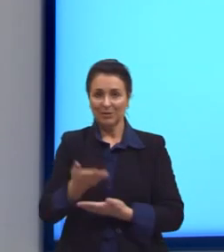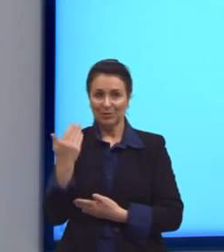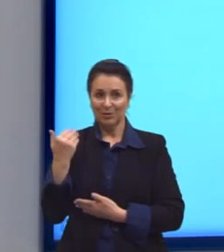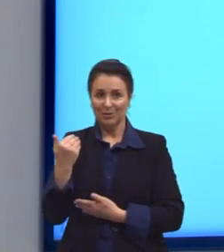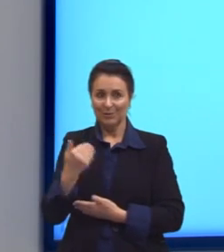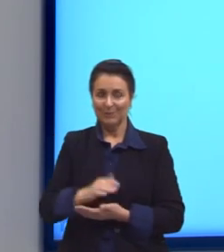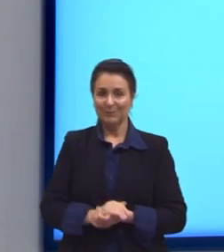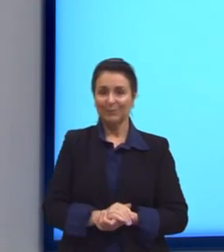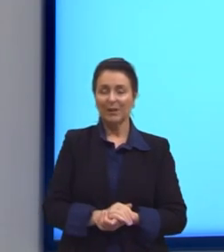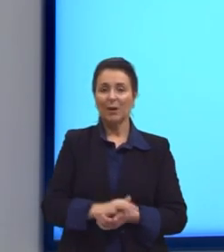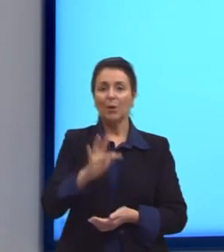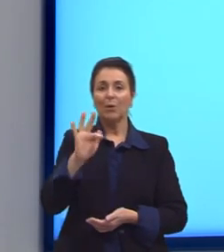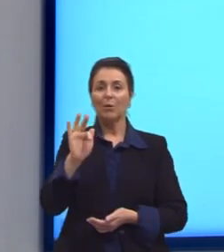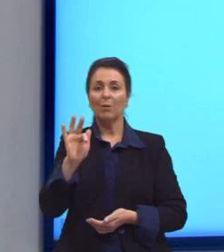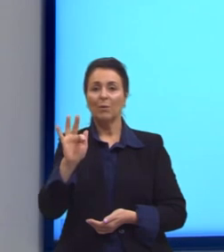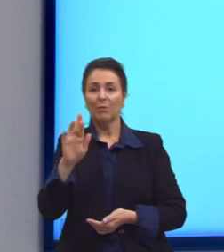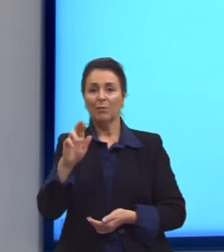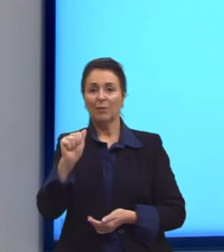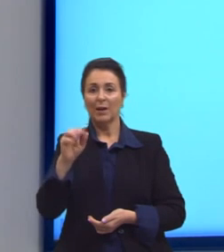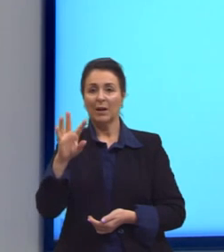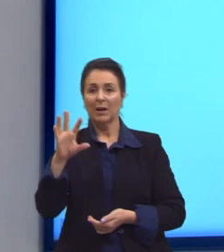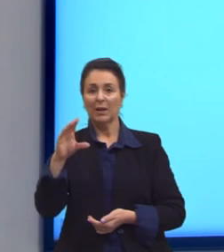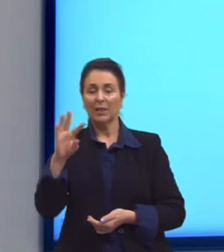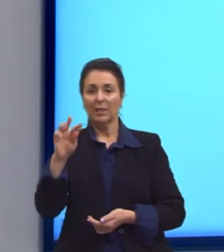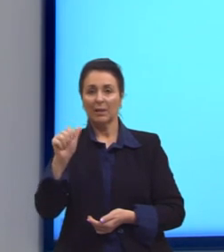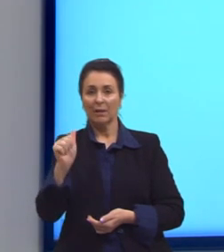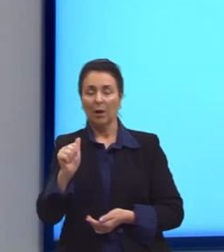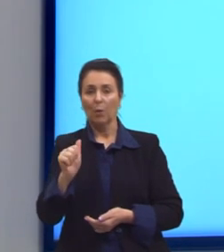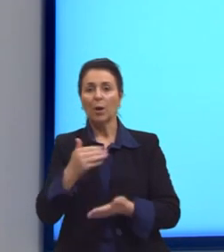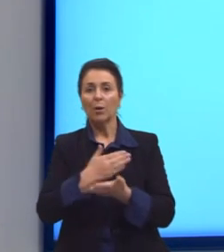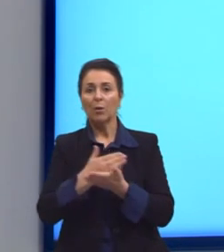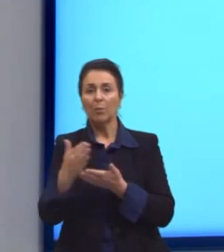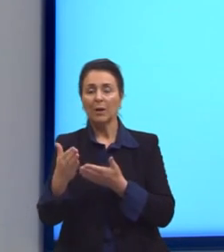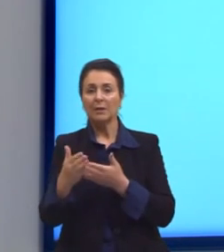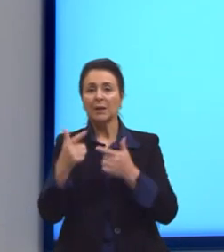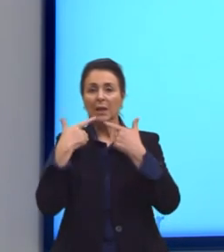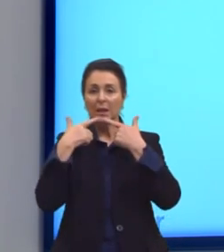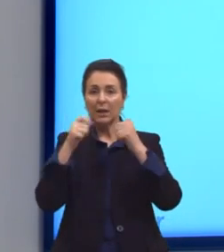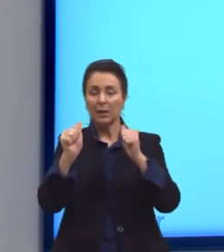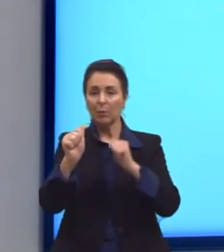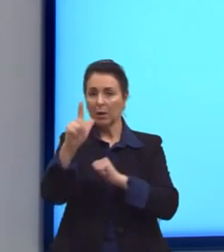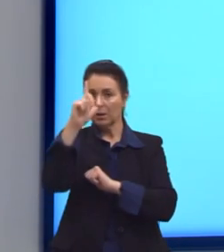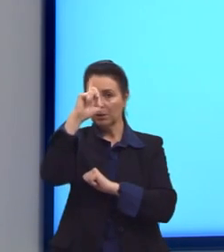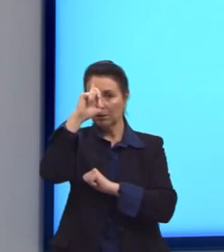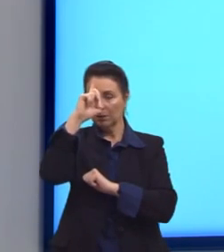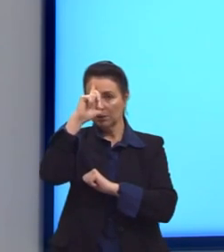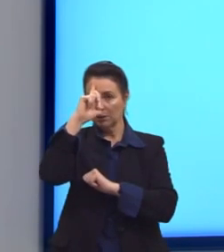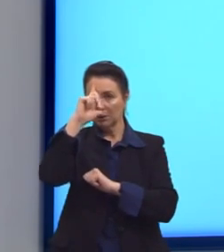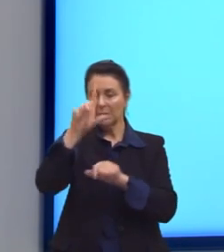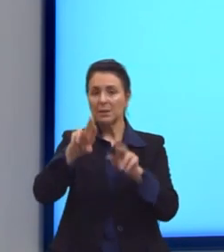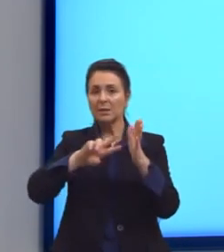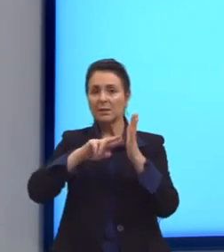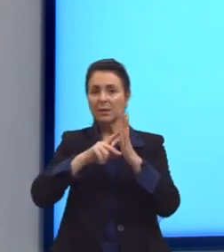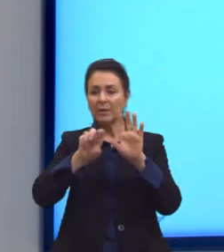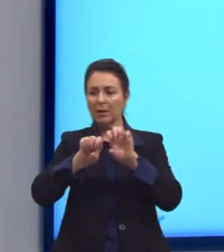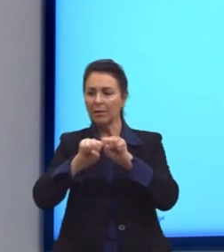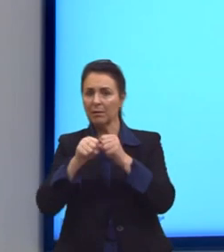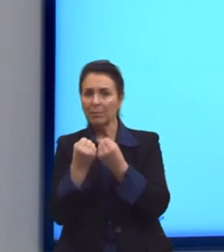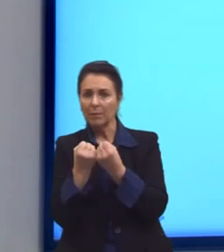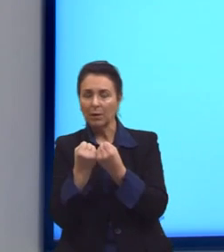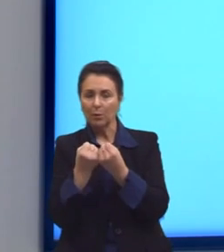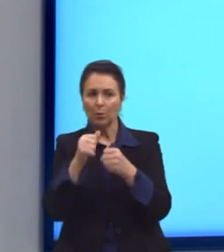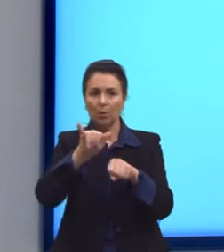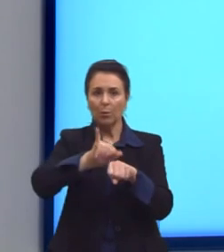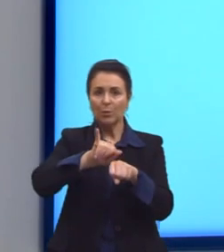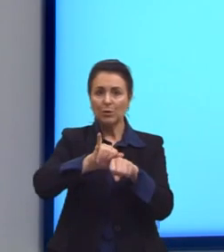O fractal, ele vem do latim fractus, fração ou quebrado, objeto que pode